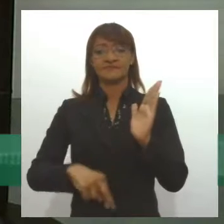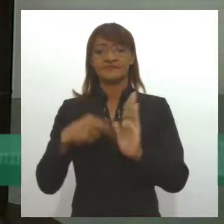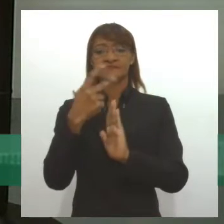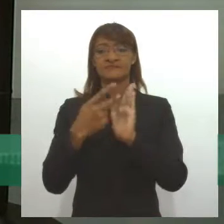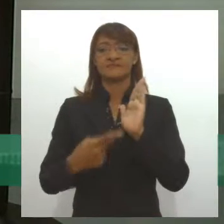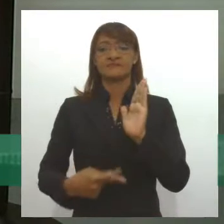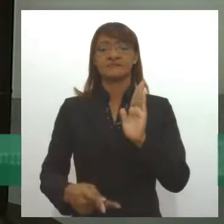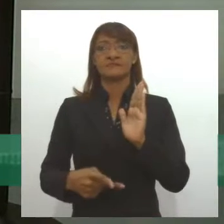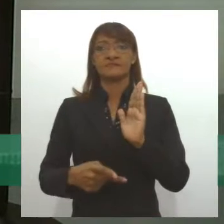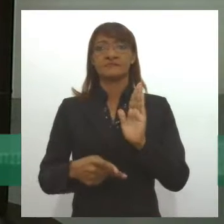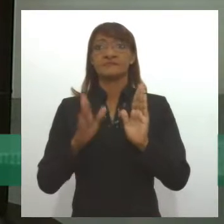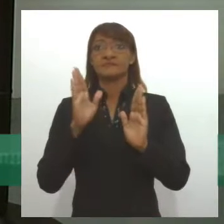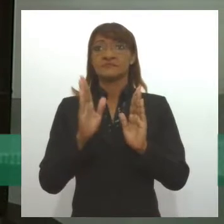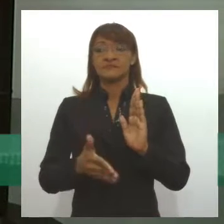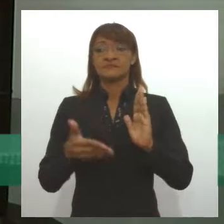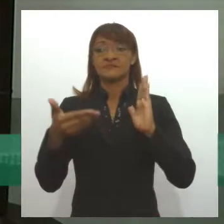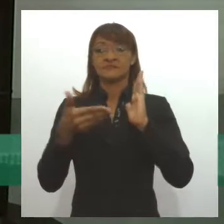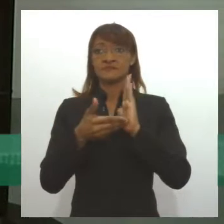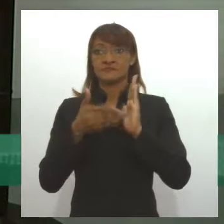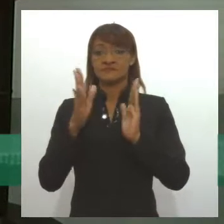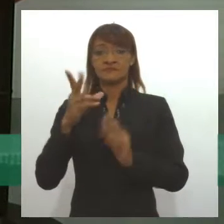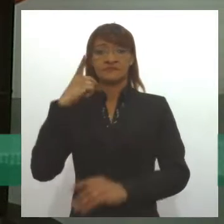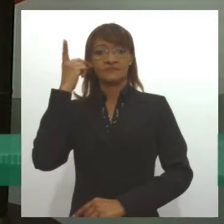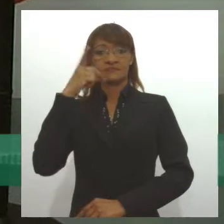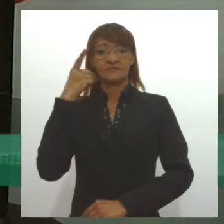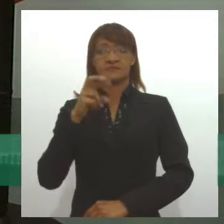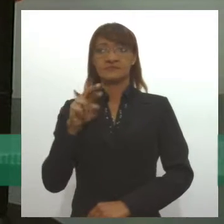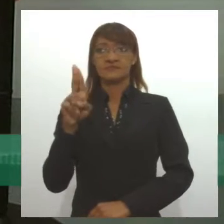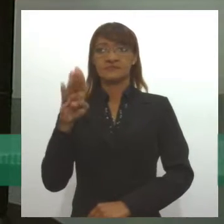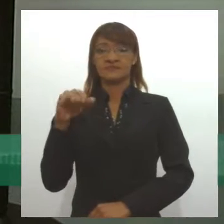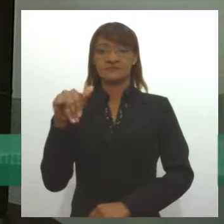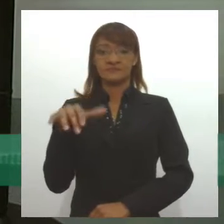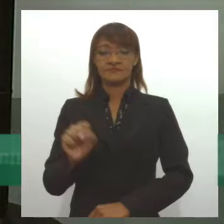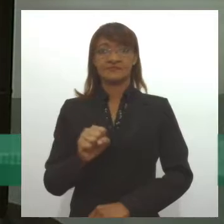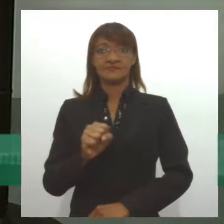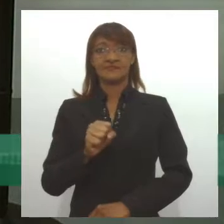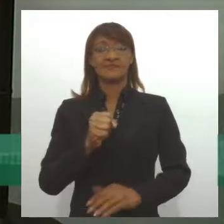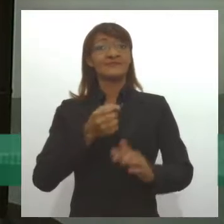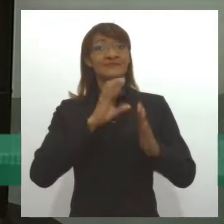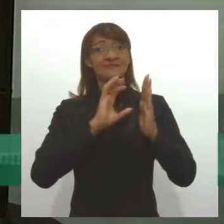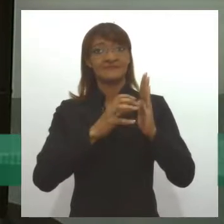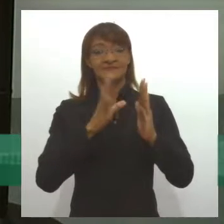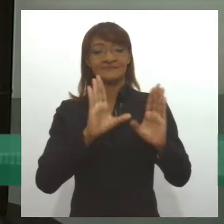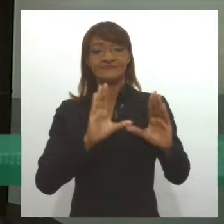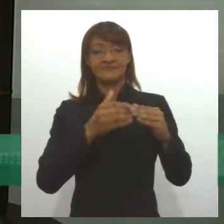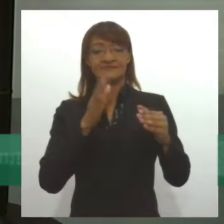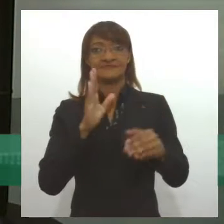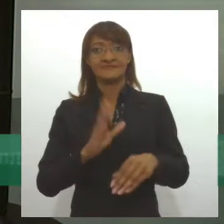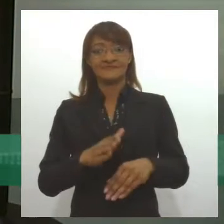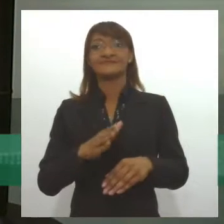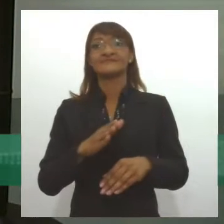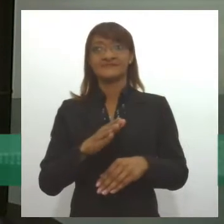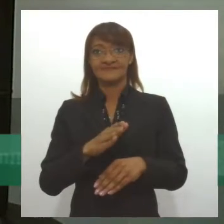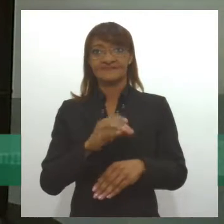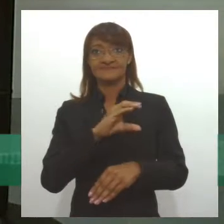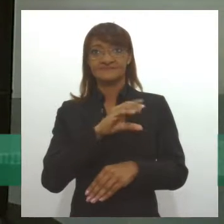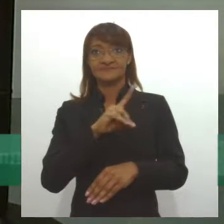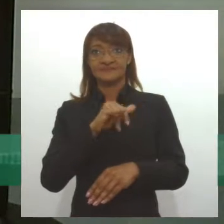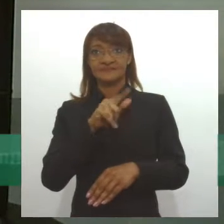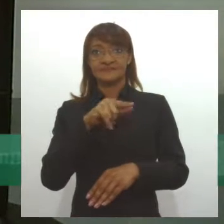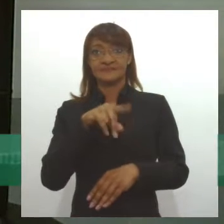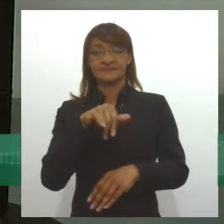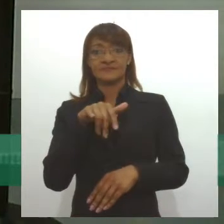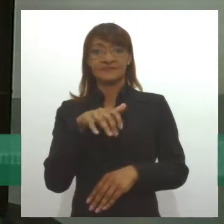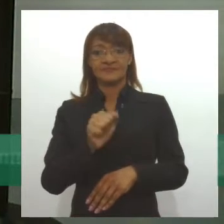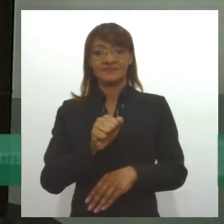Câmara dos Deputados, o deputado federal Rubens Bueno, do Cidadania do Paraná. Seja bem-vindo aqui à TV Alese,